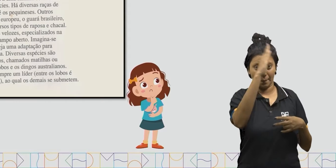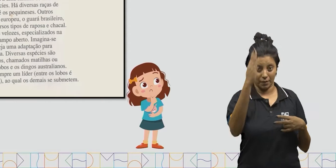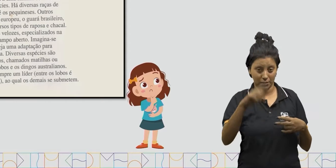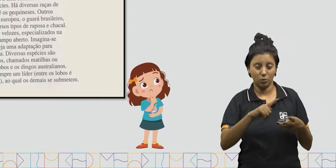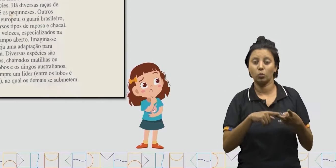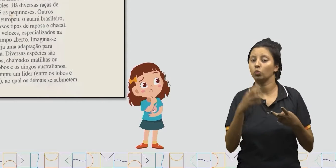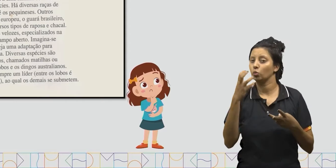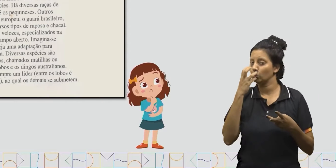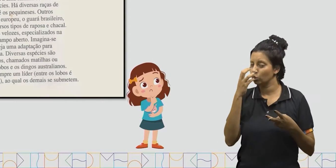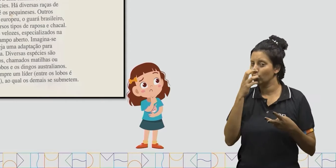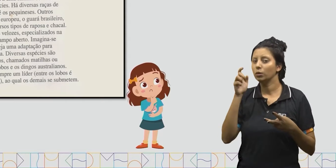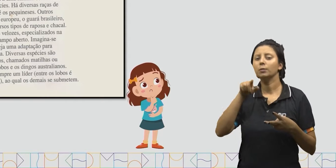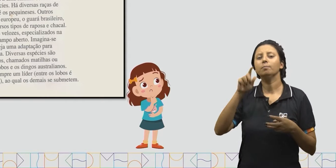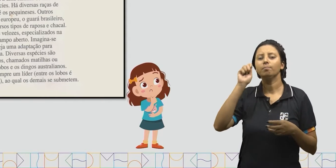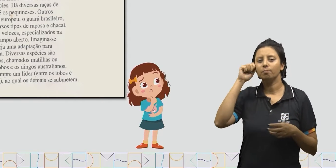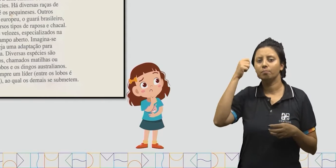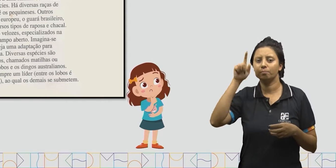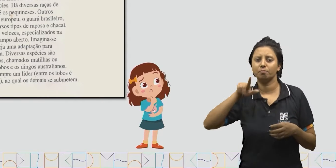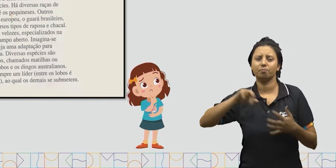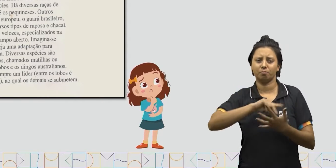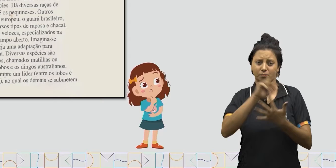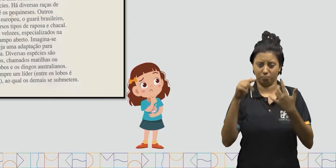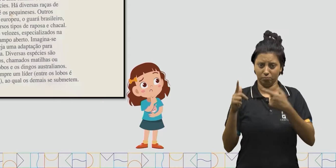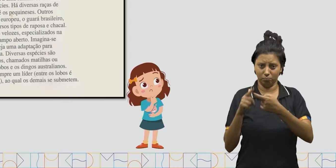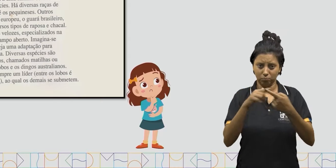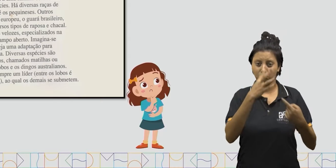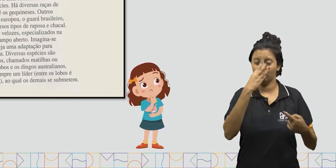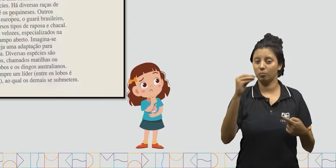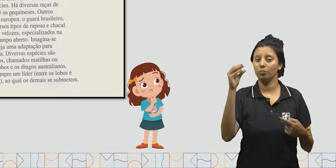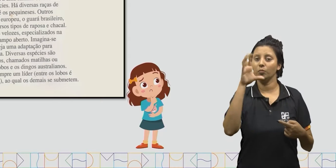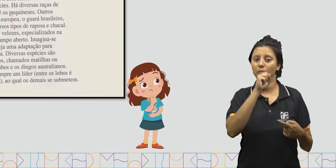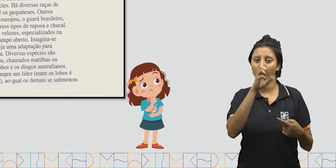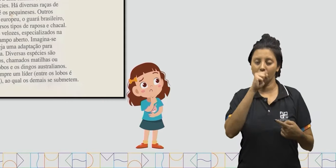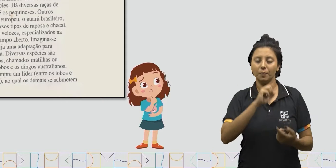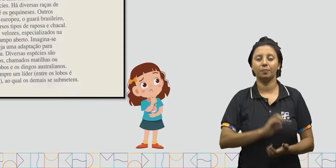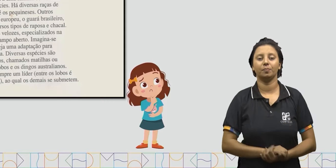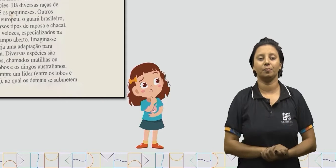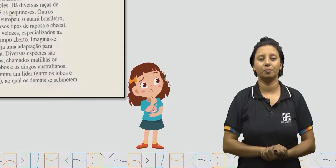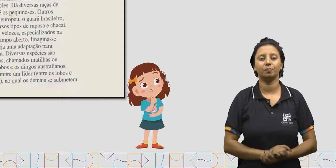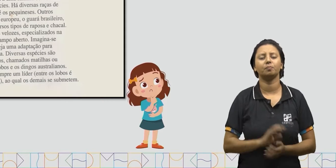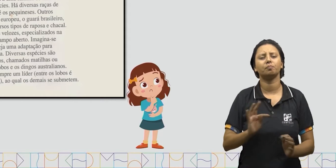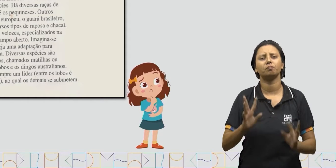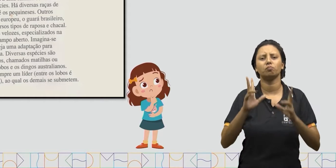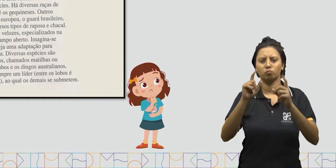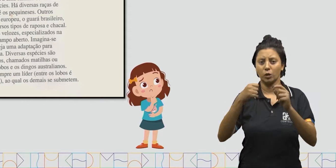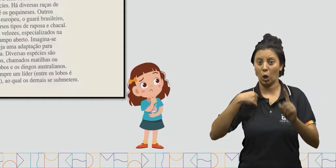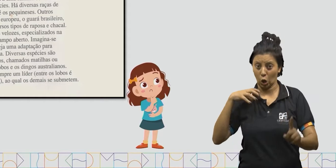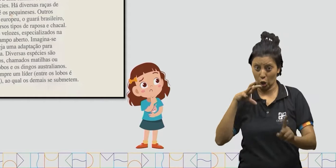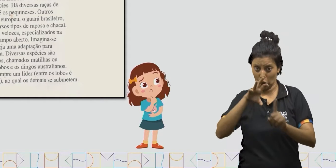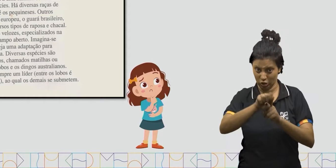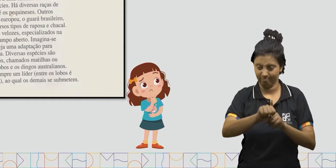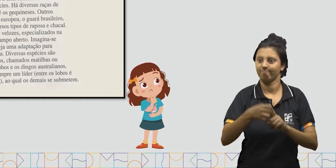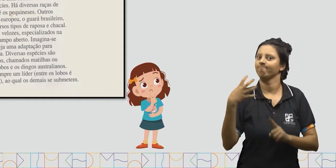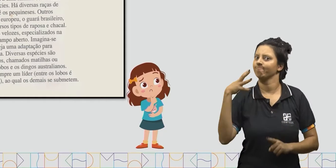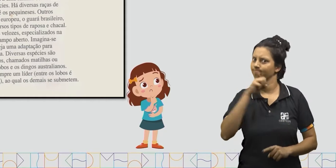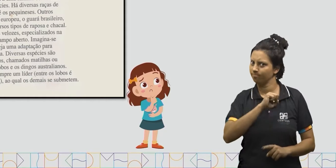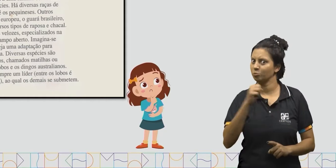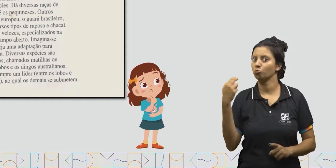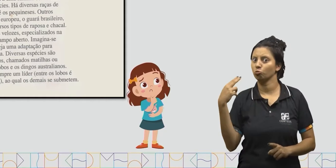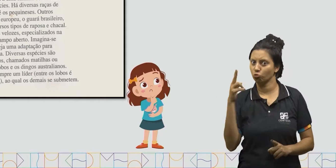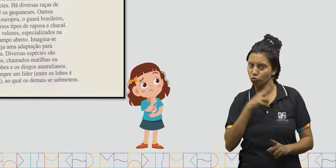selvagem africano, diversos tipos de raposa e chacal. Todos são caçadores ágeis e